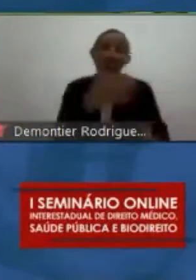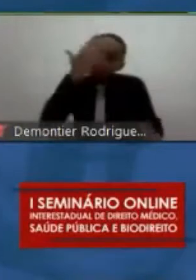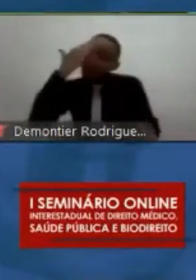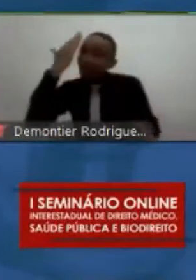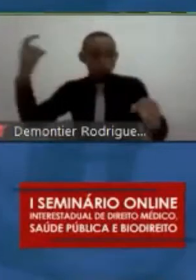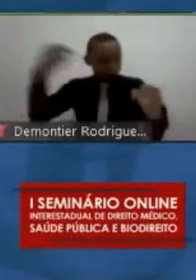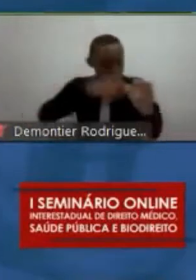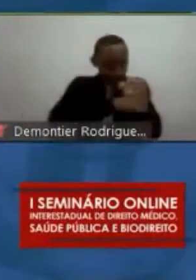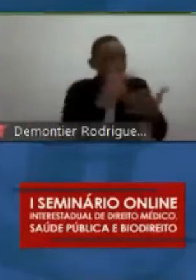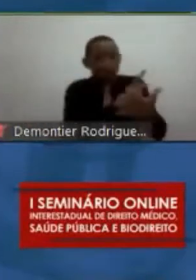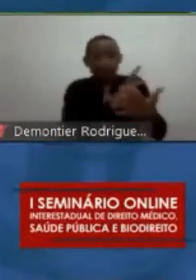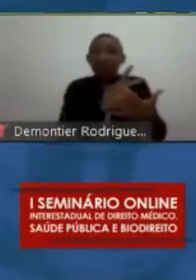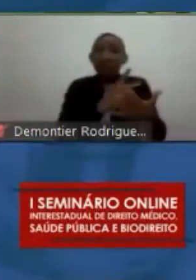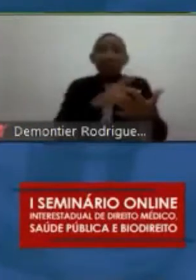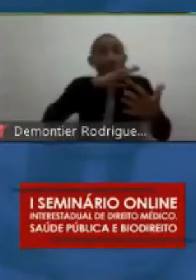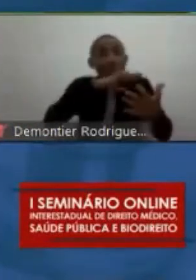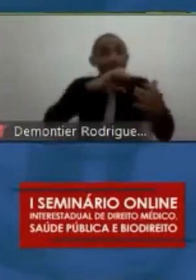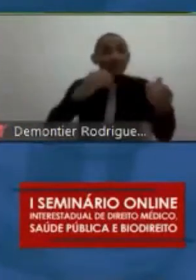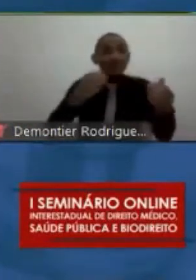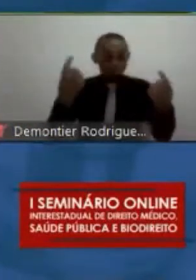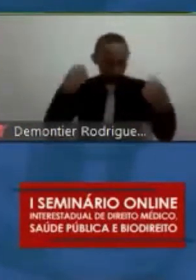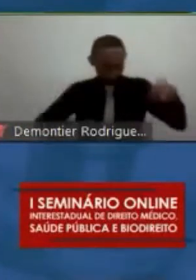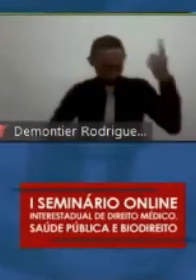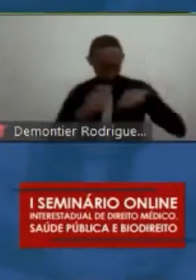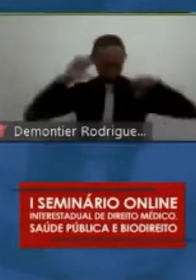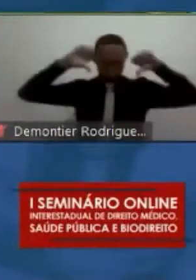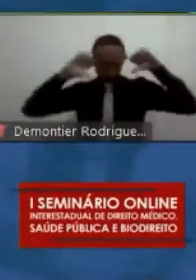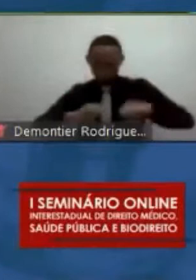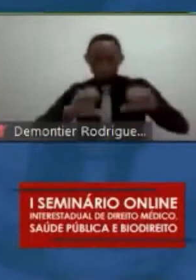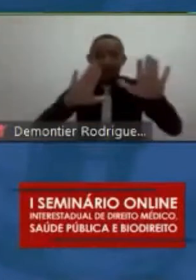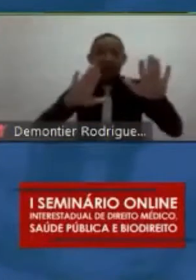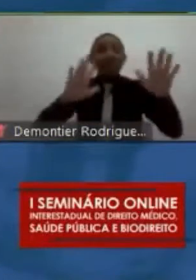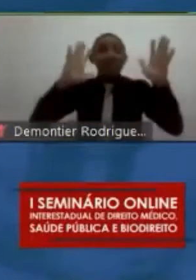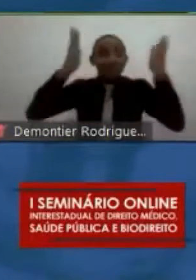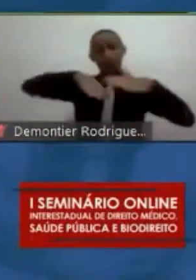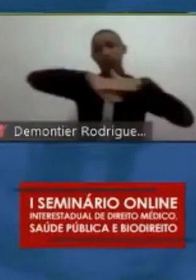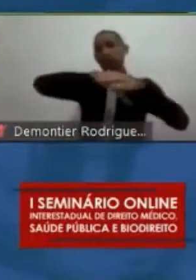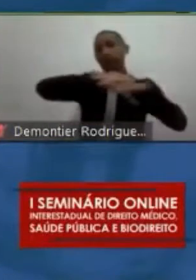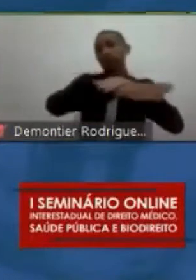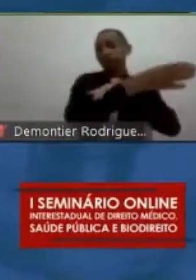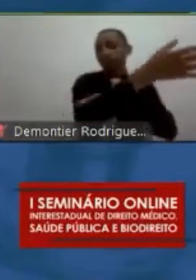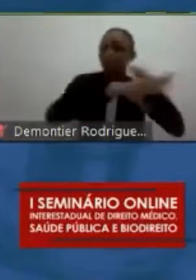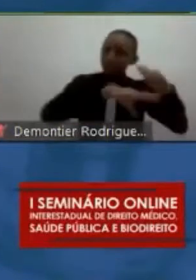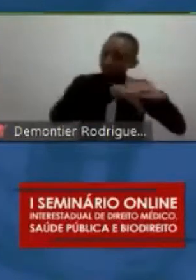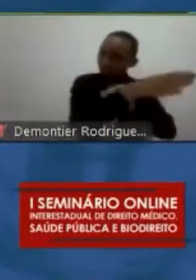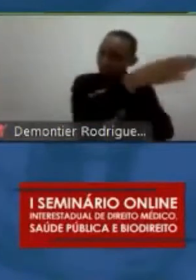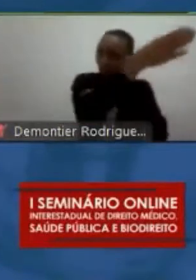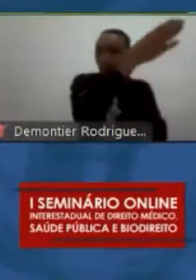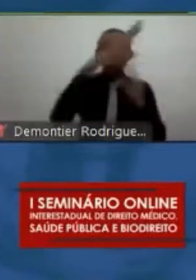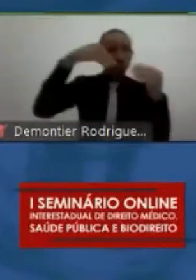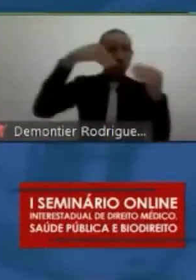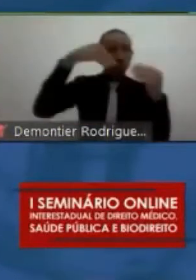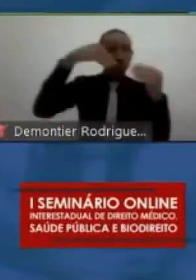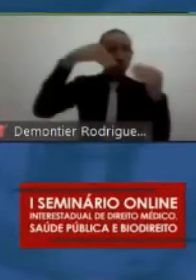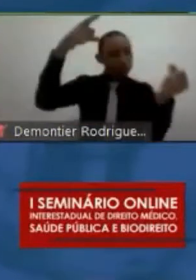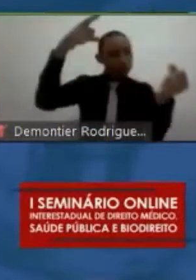o hábito, a prática, leva a você ter uma resistência. Por isso, é necessário se mostrar e se educar a